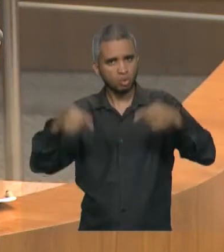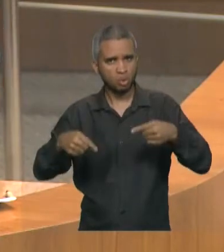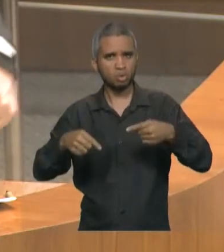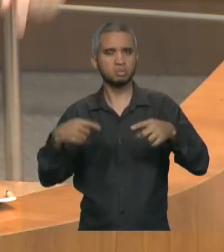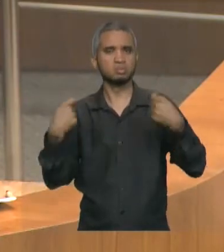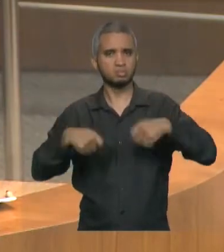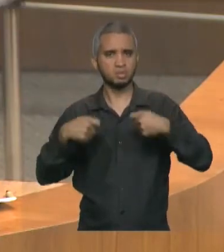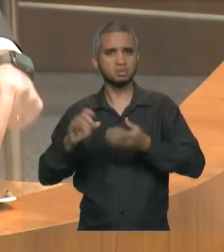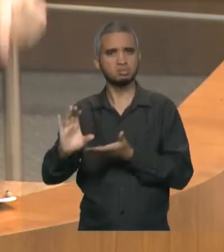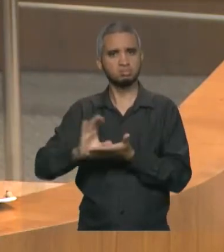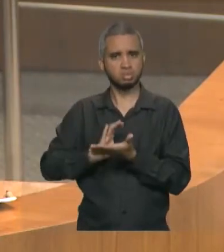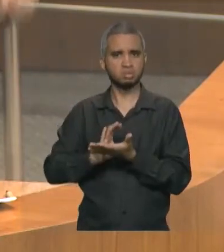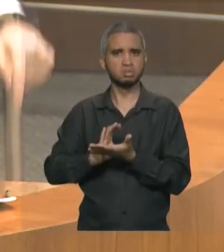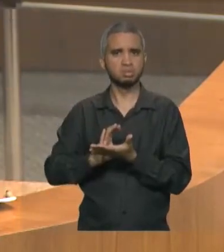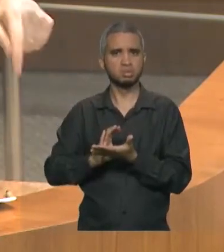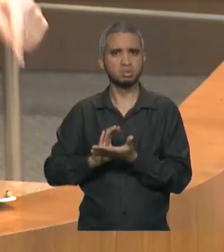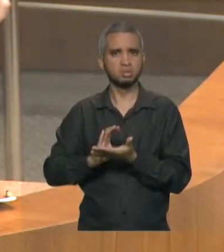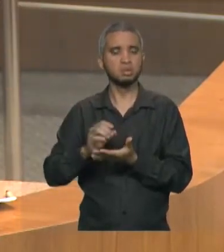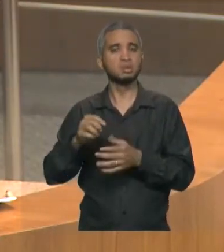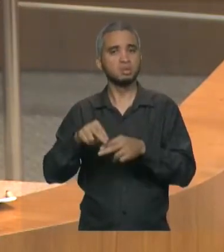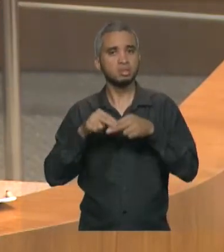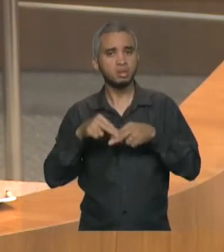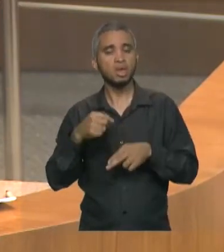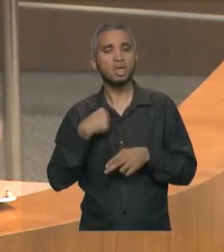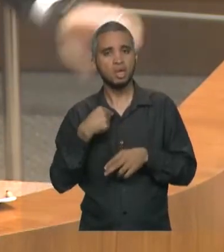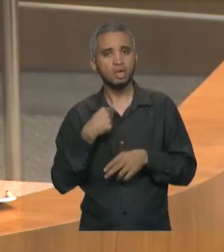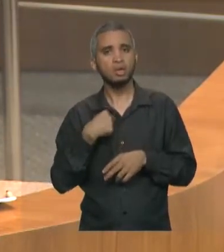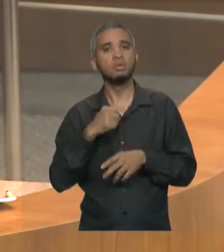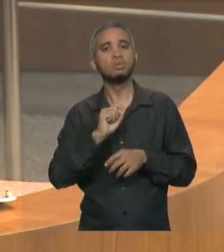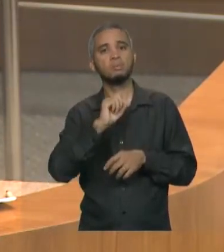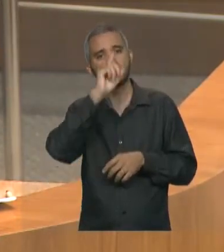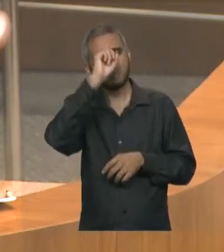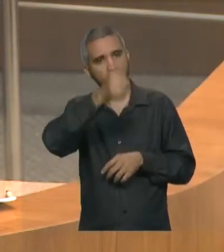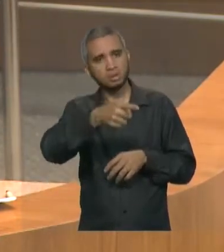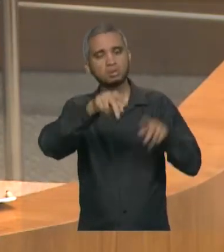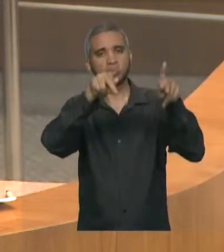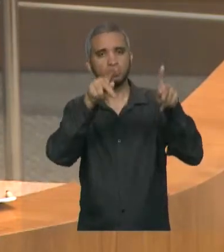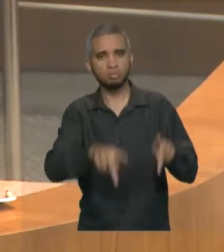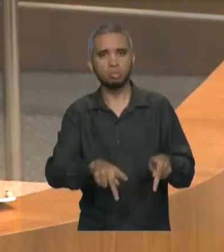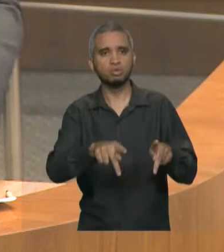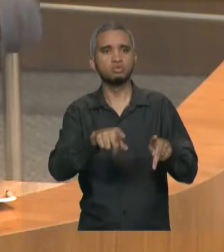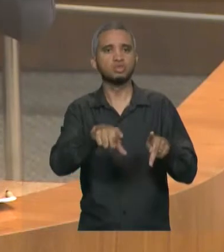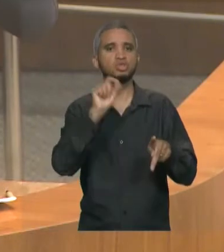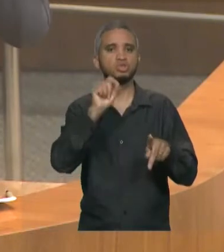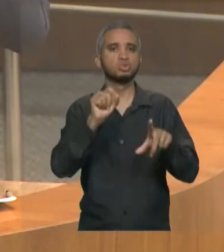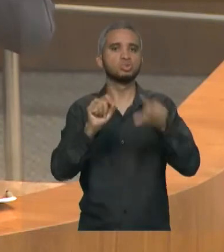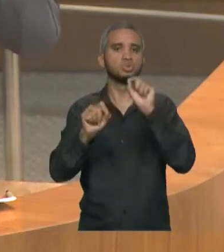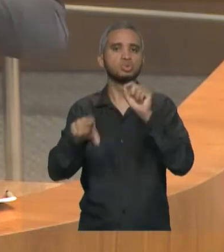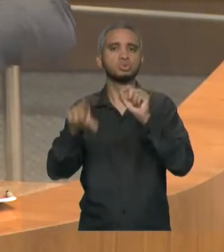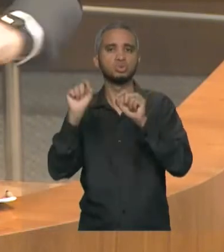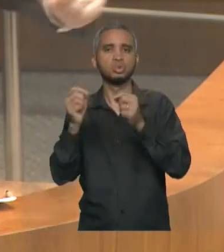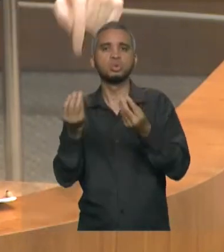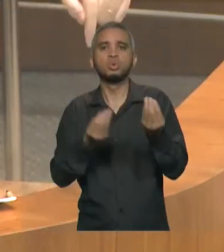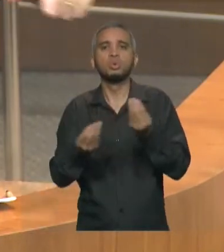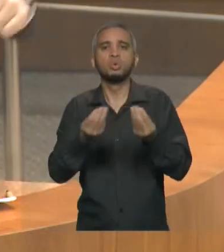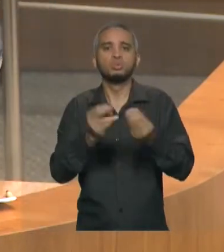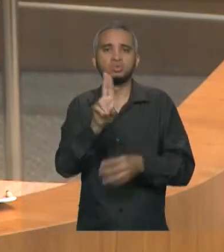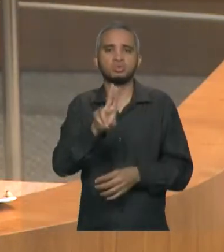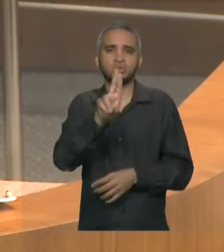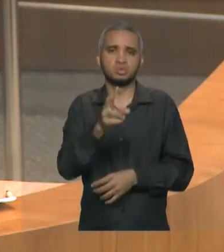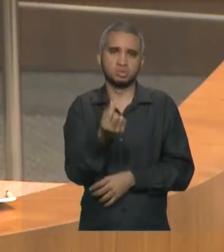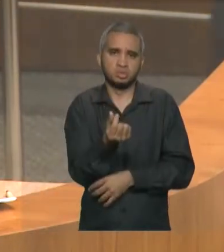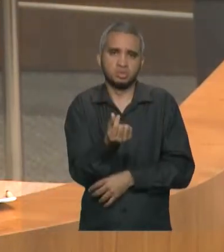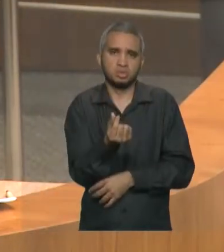nós colocamos aqui o povo à frente das minhas emendas parlamentares. Não se trata, senhor presidente, de emendas parlamentares, o deputado